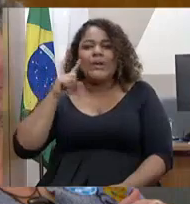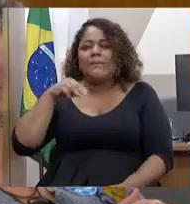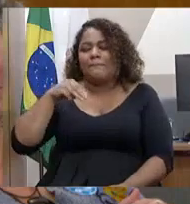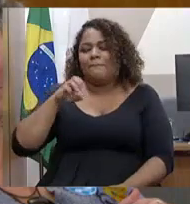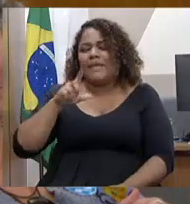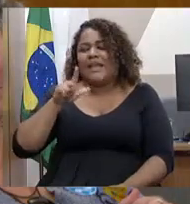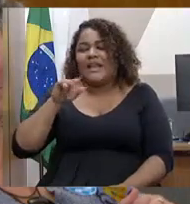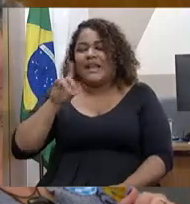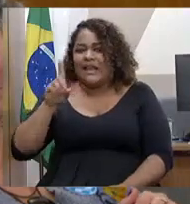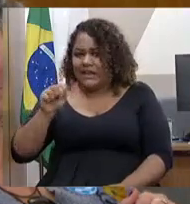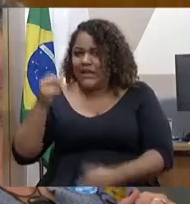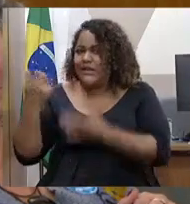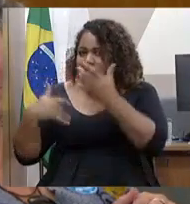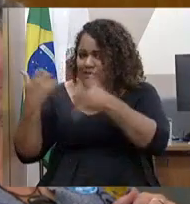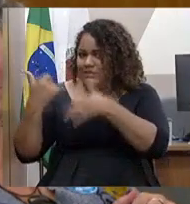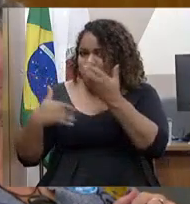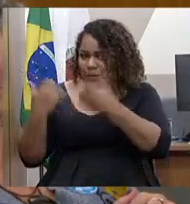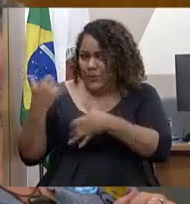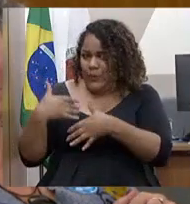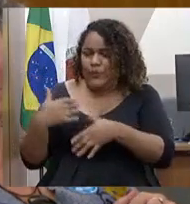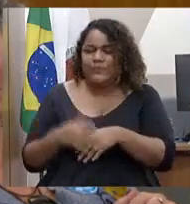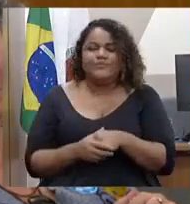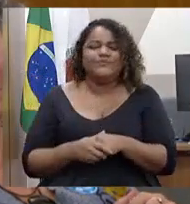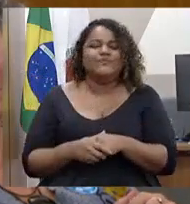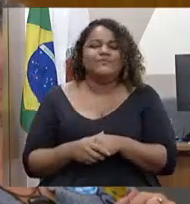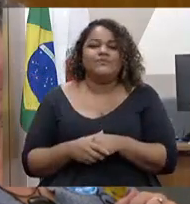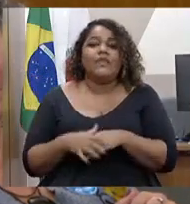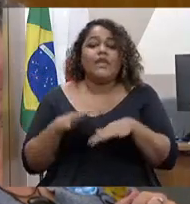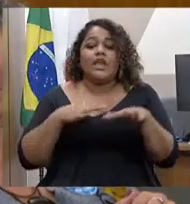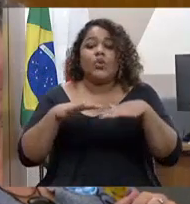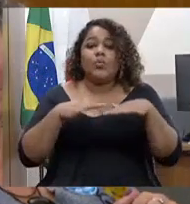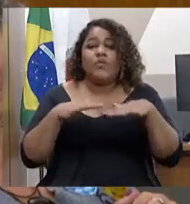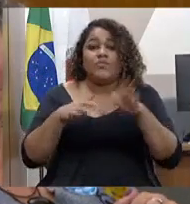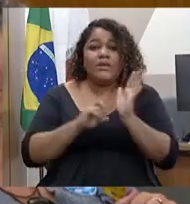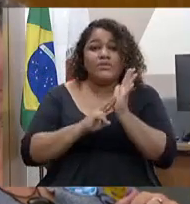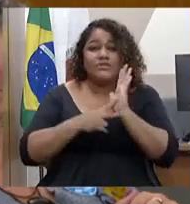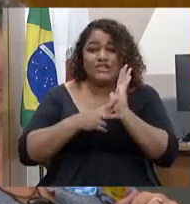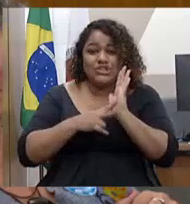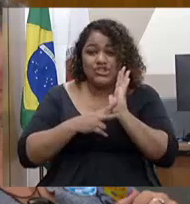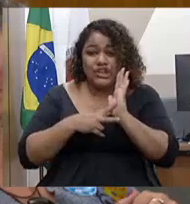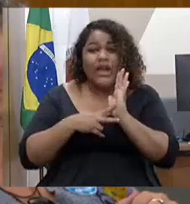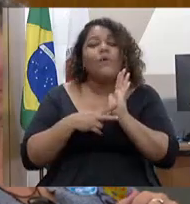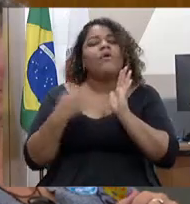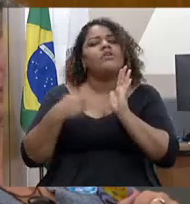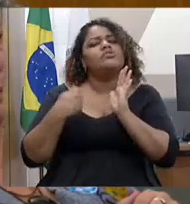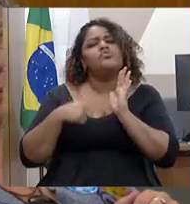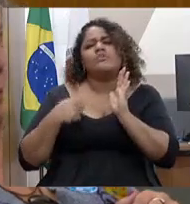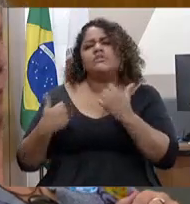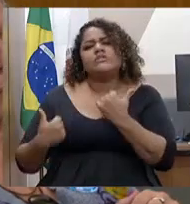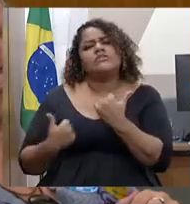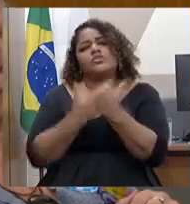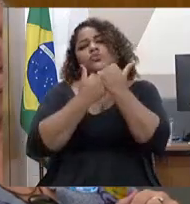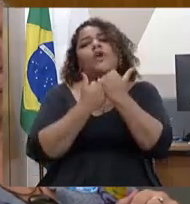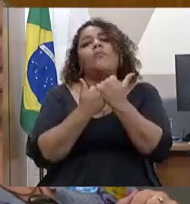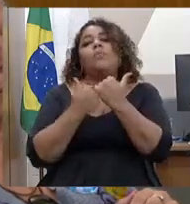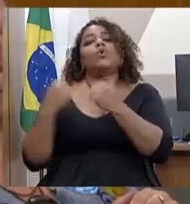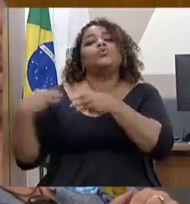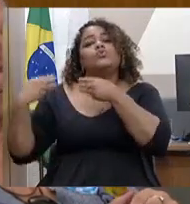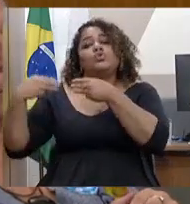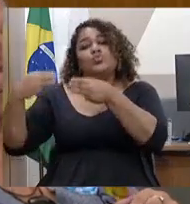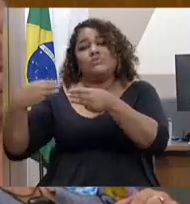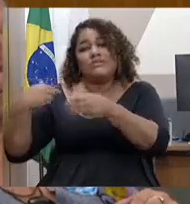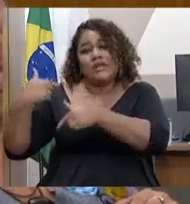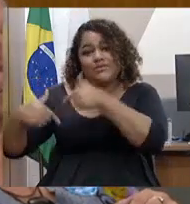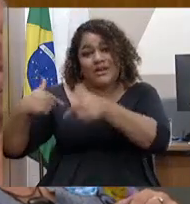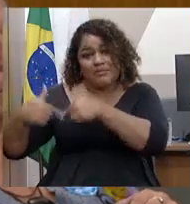e no movimento sindical a gente precisa de mais das instituições de apoio Ministério do Trabalho Ministério Público